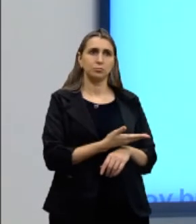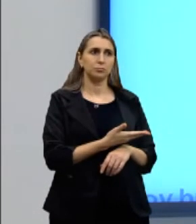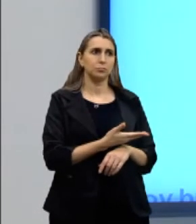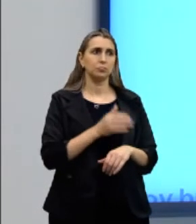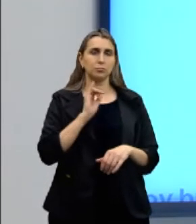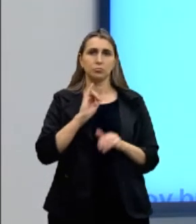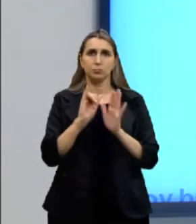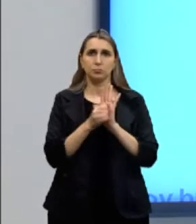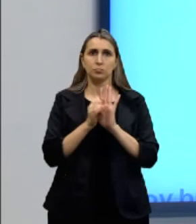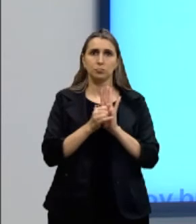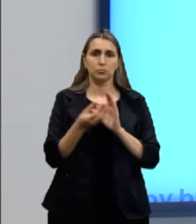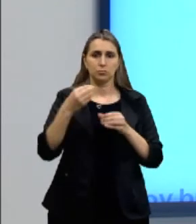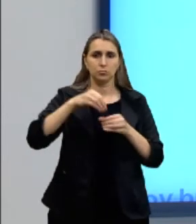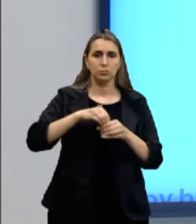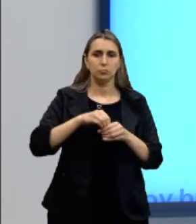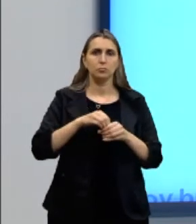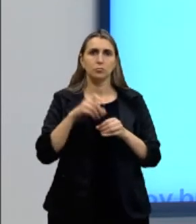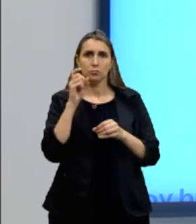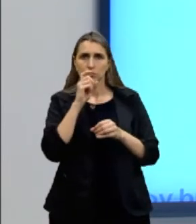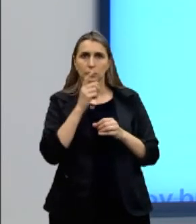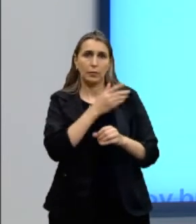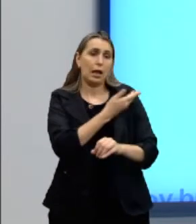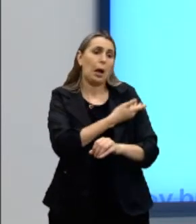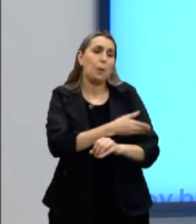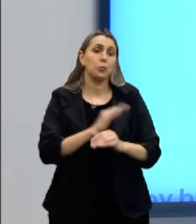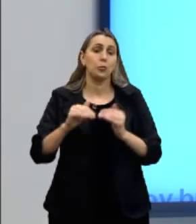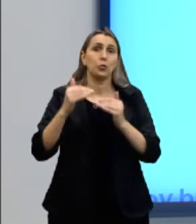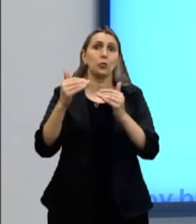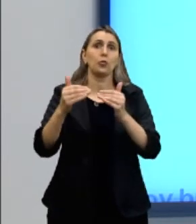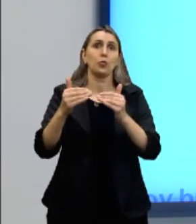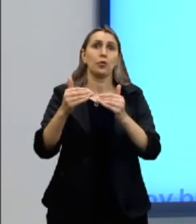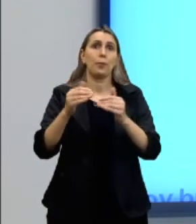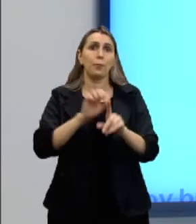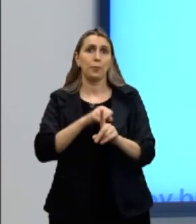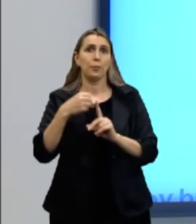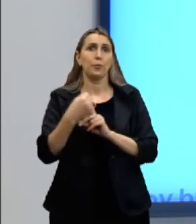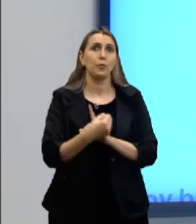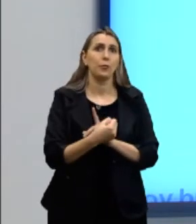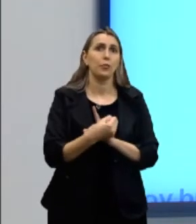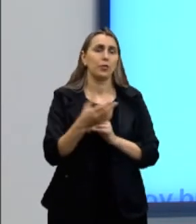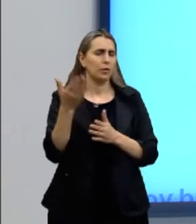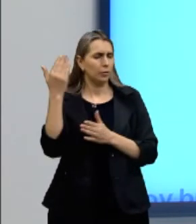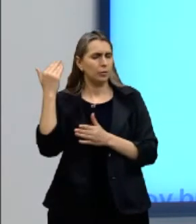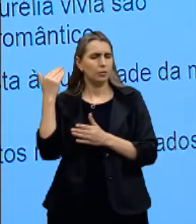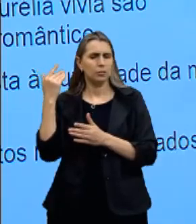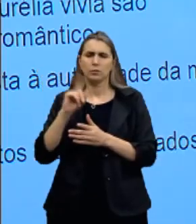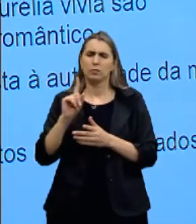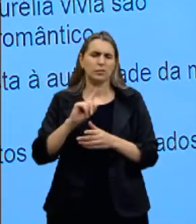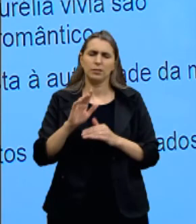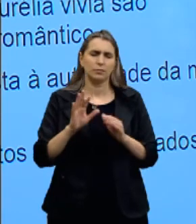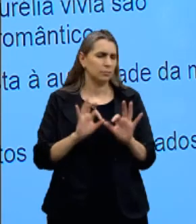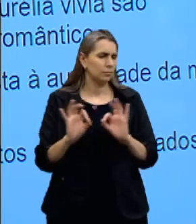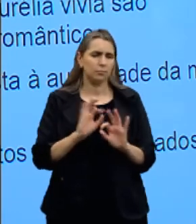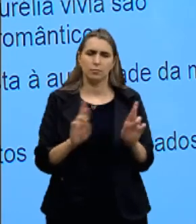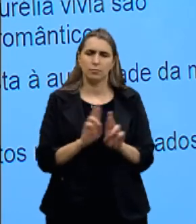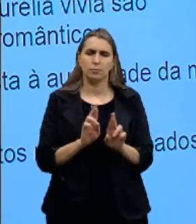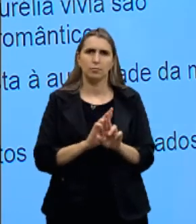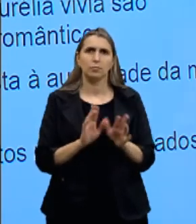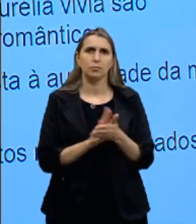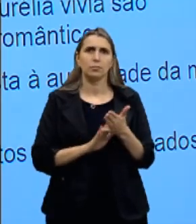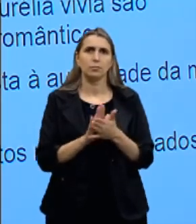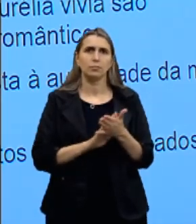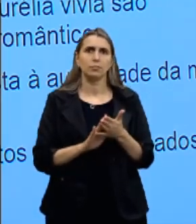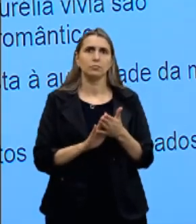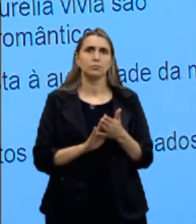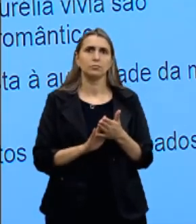o narrador incorporou em sua ficção hábitos muito avançados para a sociedade daquele período histórico não tem nada a ver isso aqui também